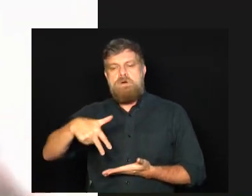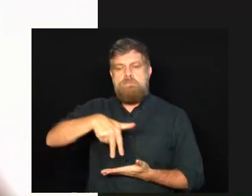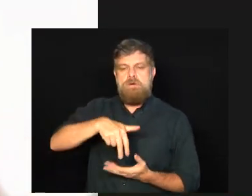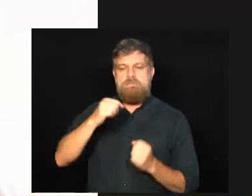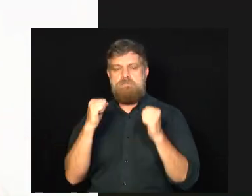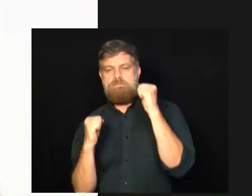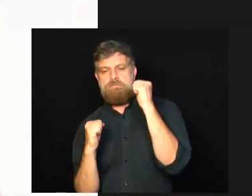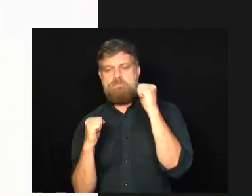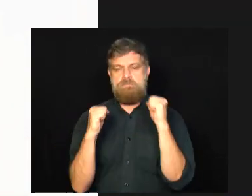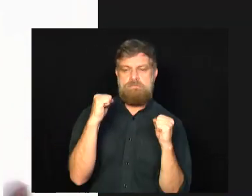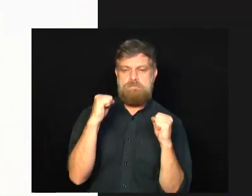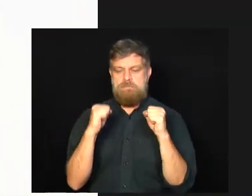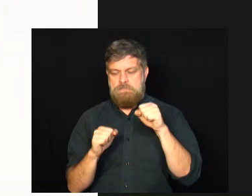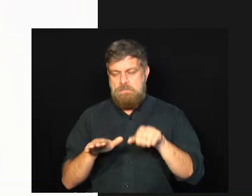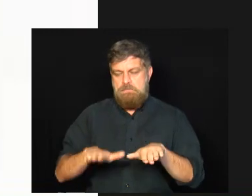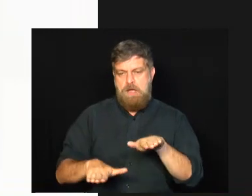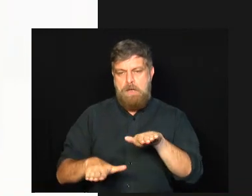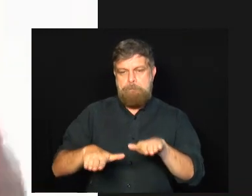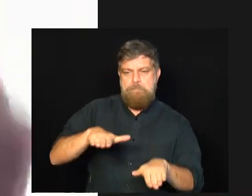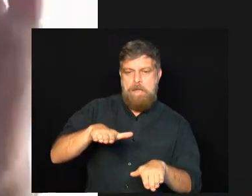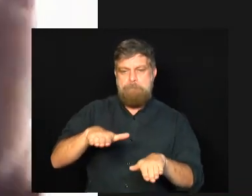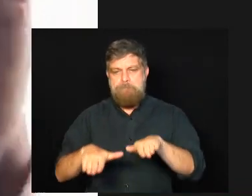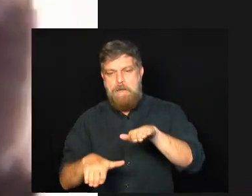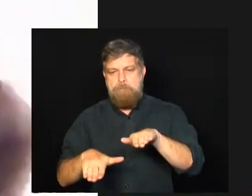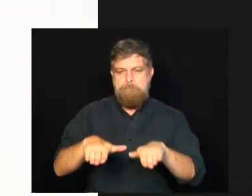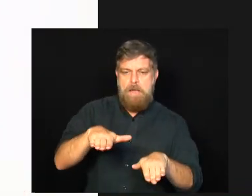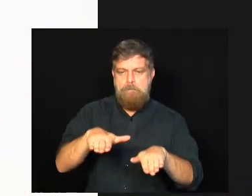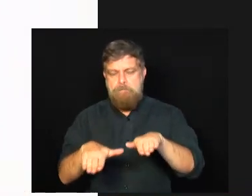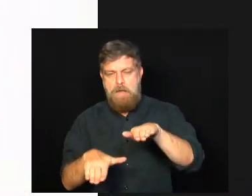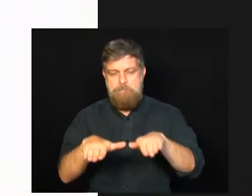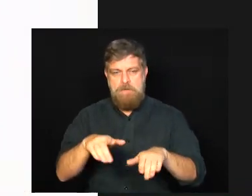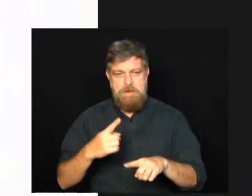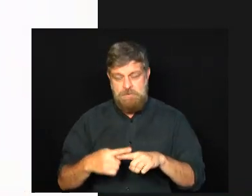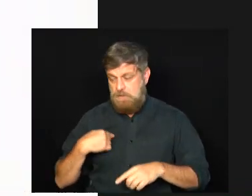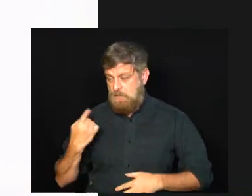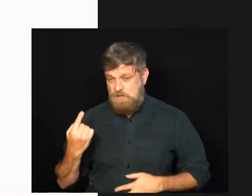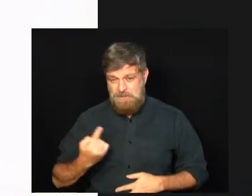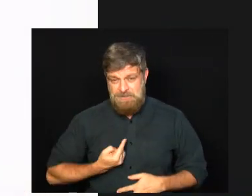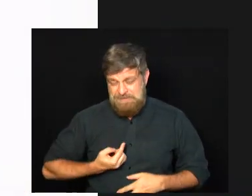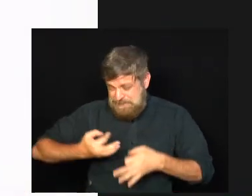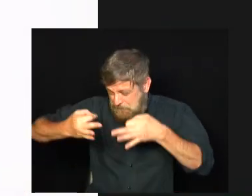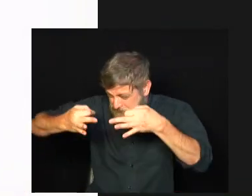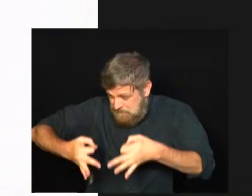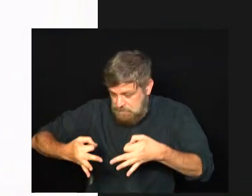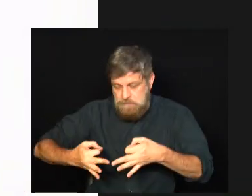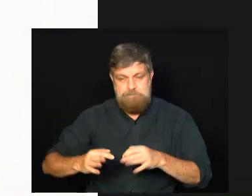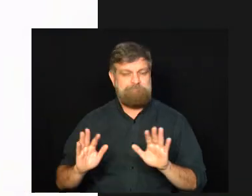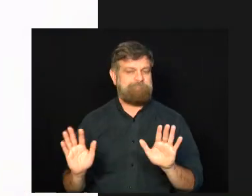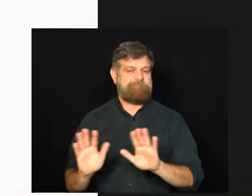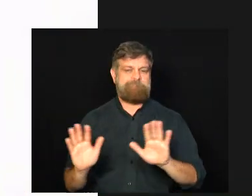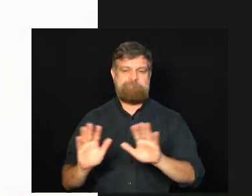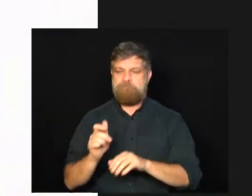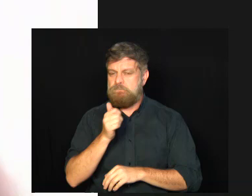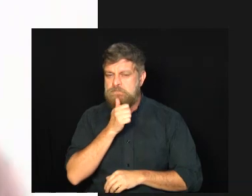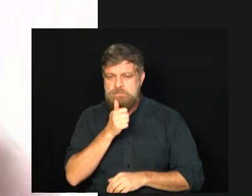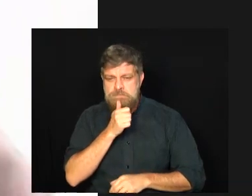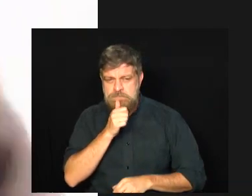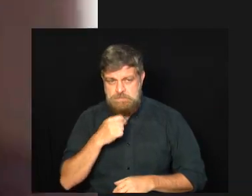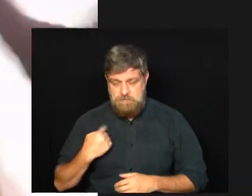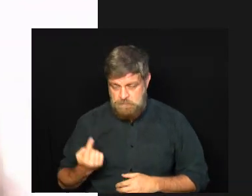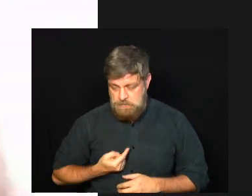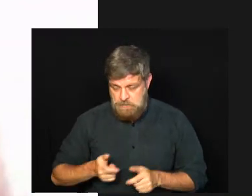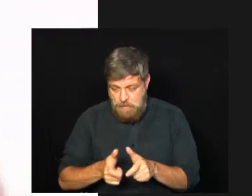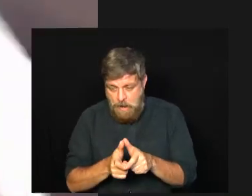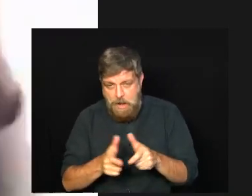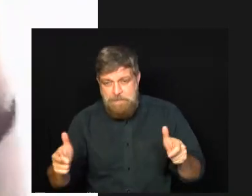uma postura correta, bípede, porque nós não somos um bípede perfeito ainda. Por isso que a